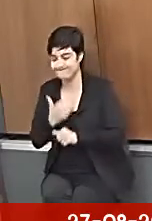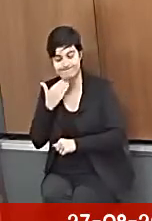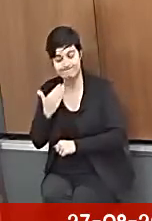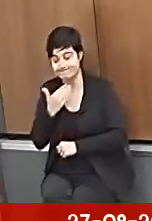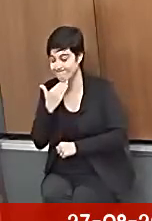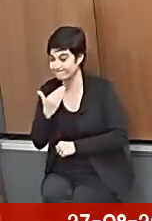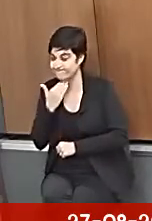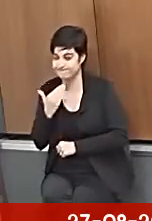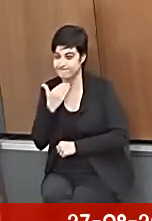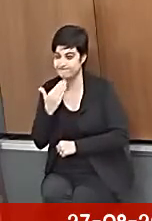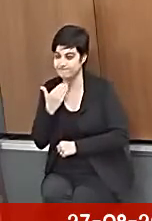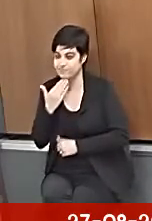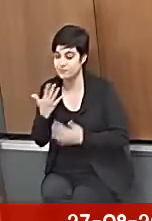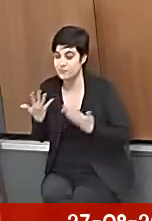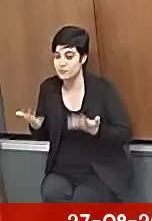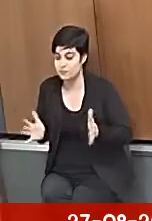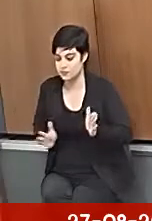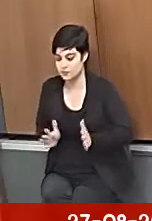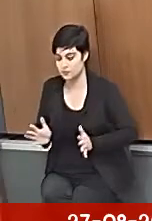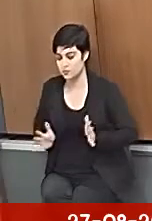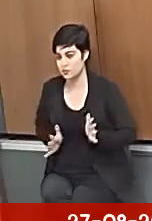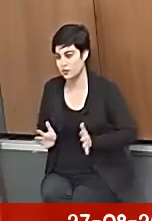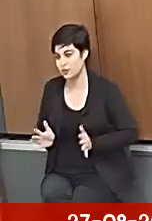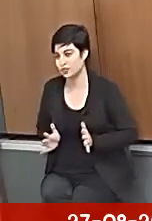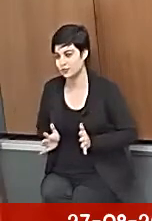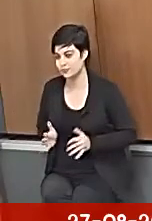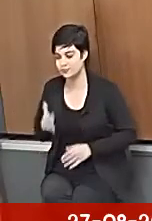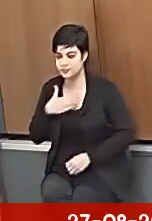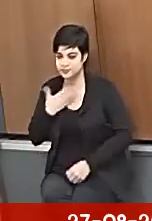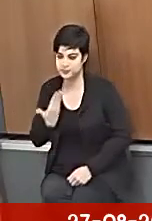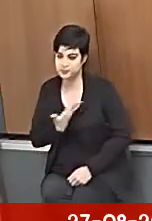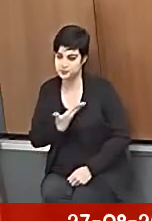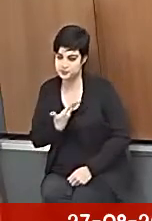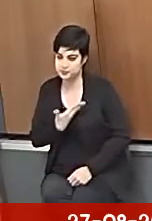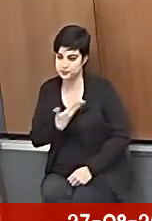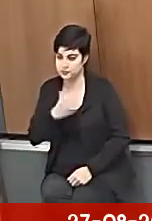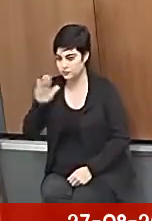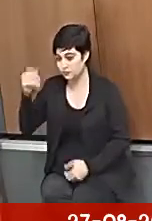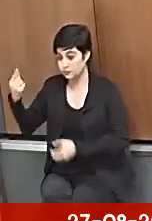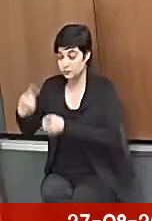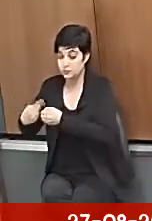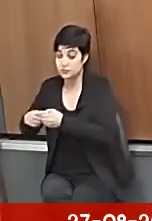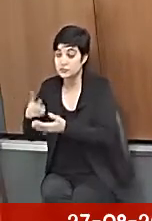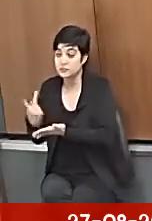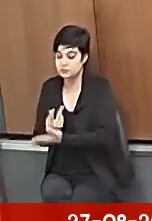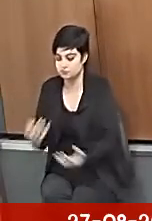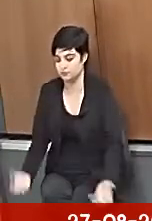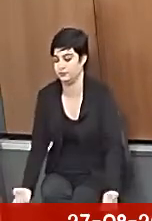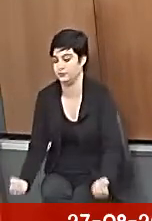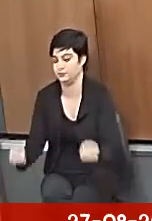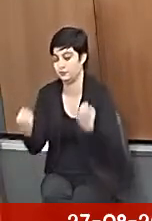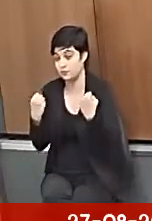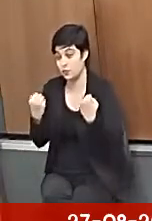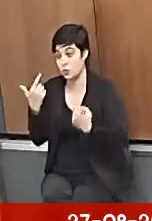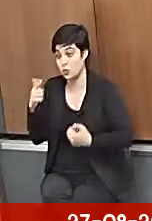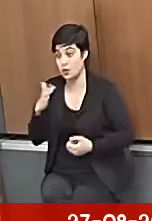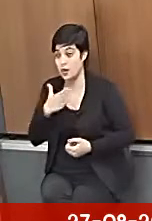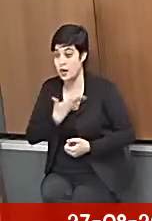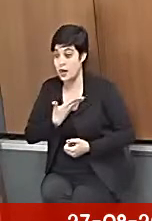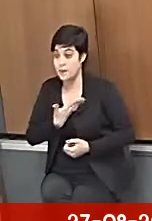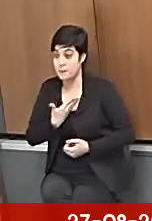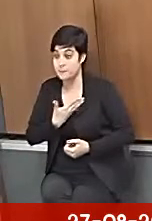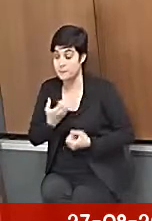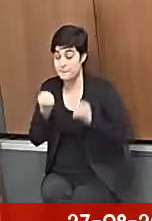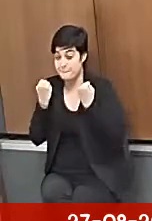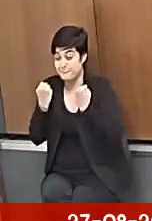a dignidade meu querido companheiro de beijo fora teve que ser carregado e outro que pesava quase 200 que ninguém